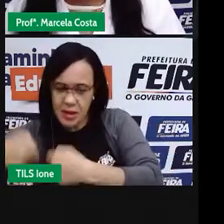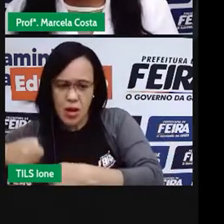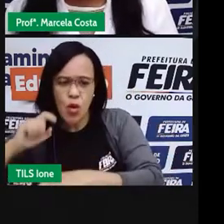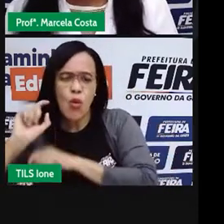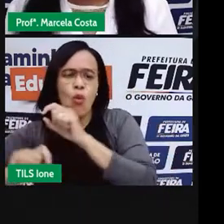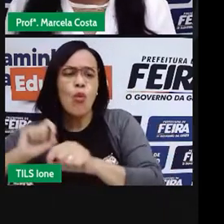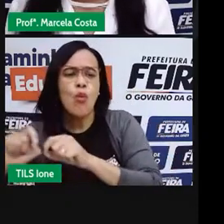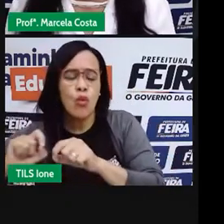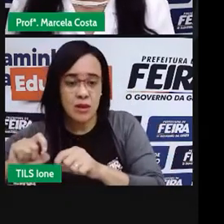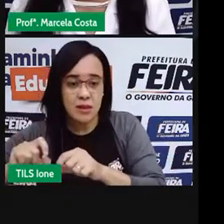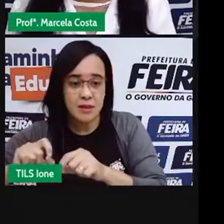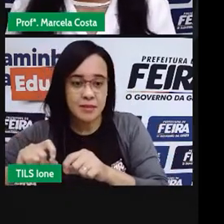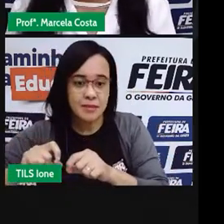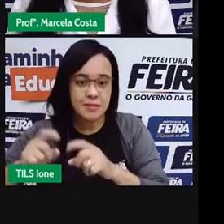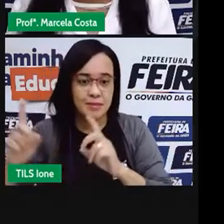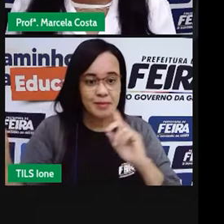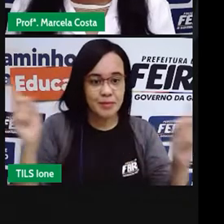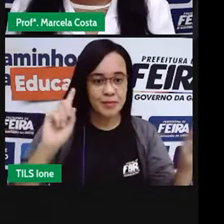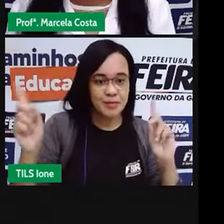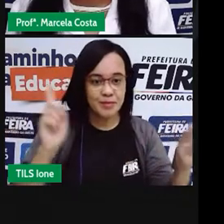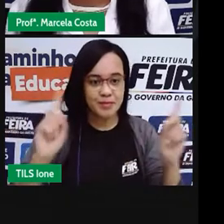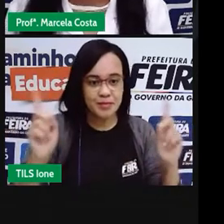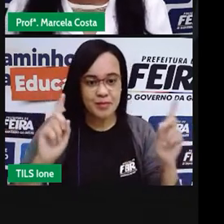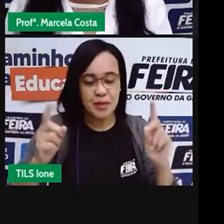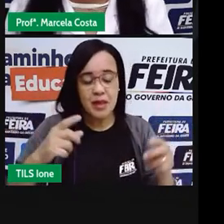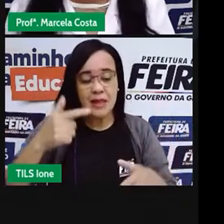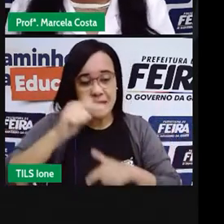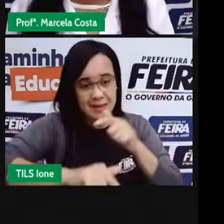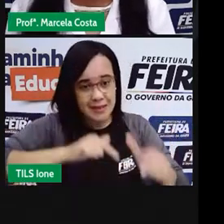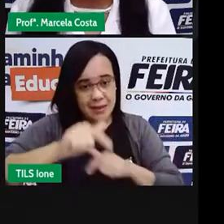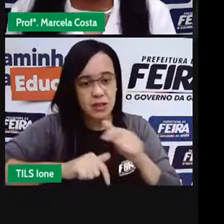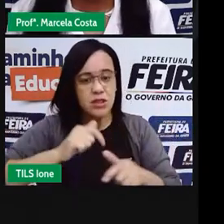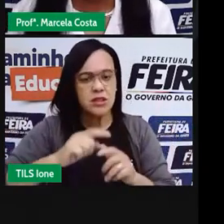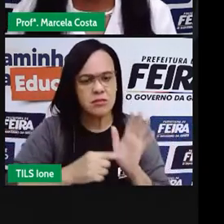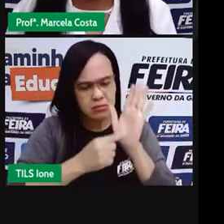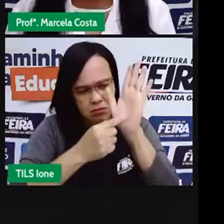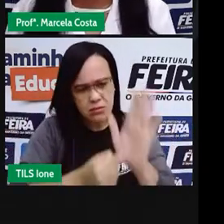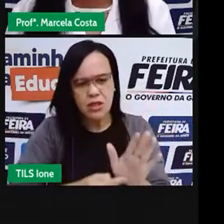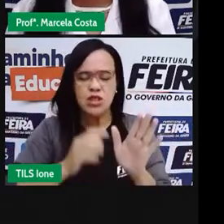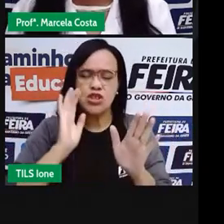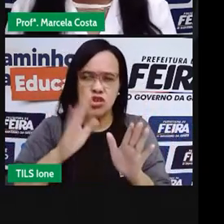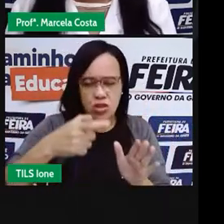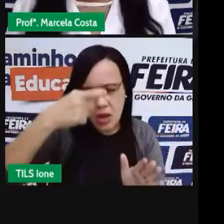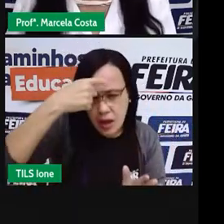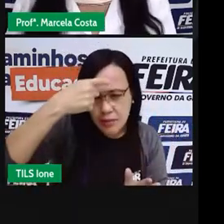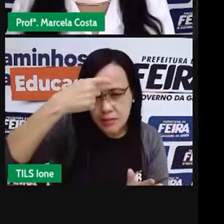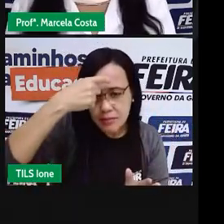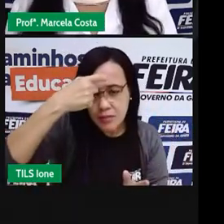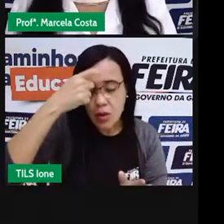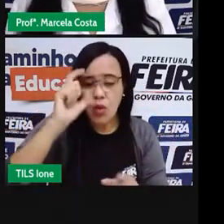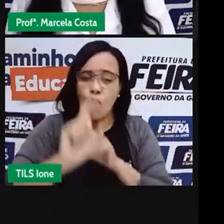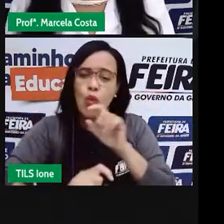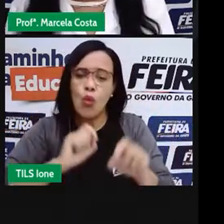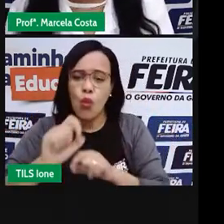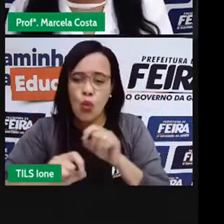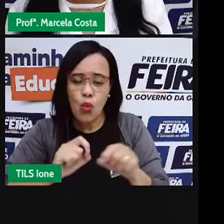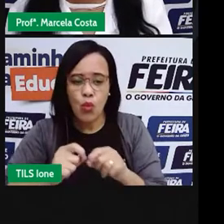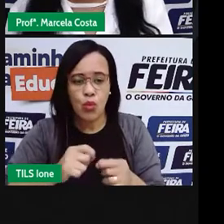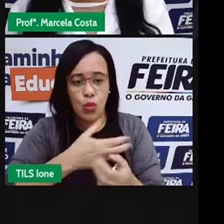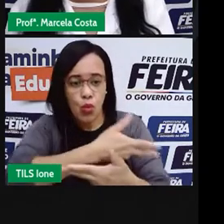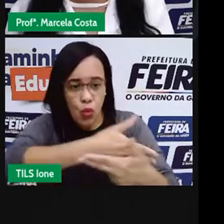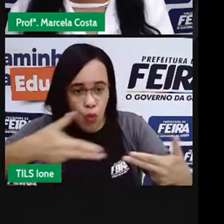Todo o conhecimento que a gente já trabalhou sobre consumo consciente, sobre